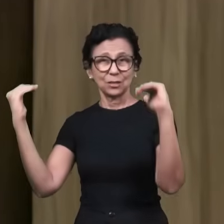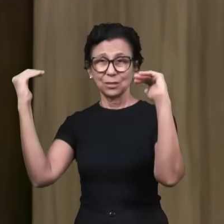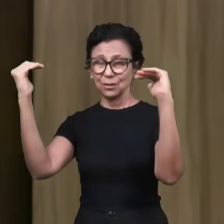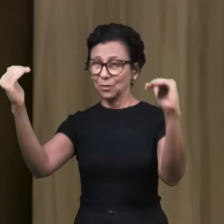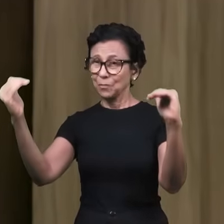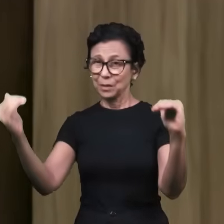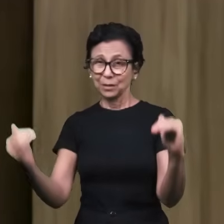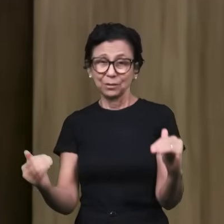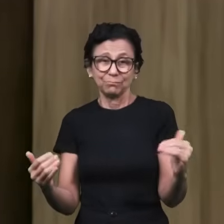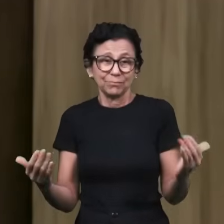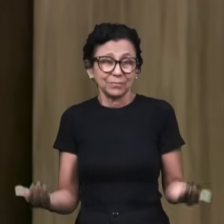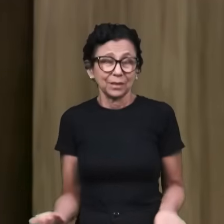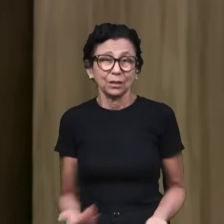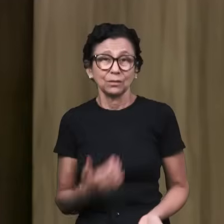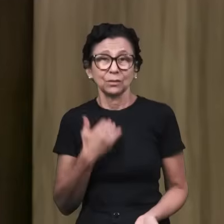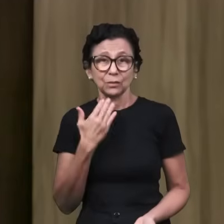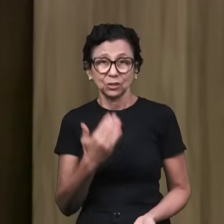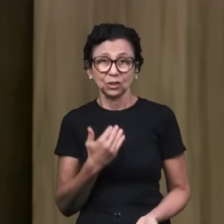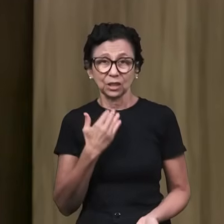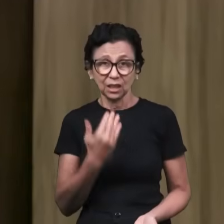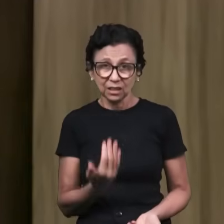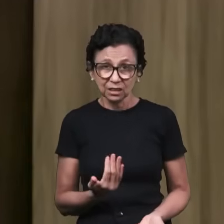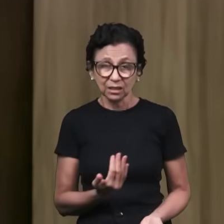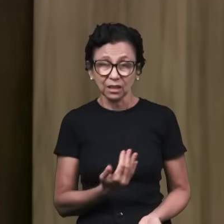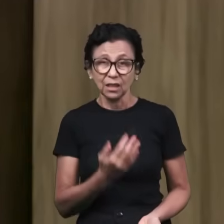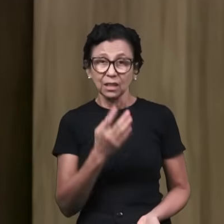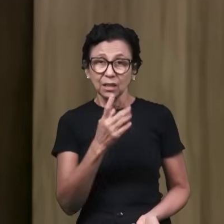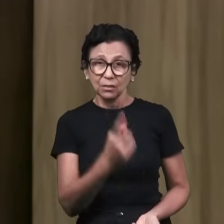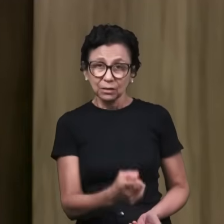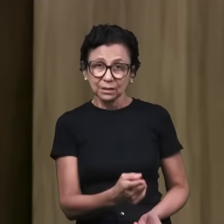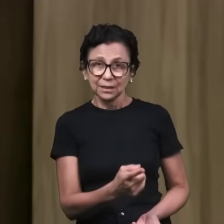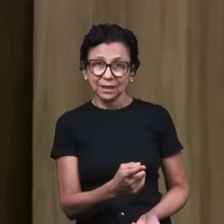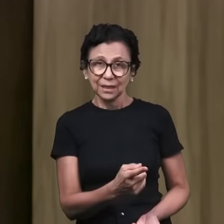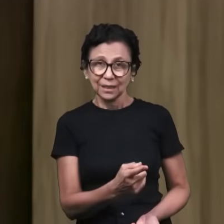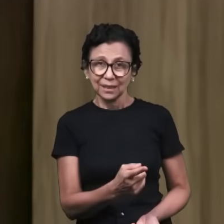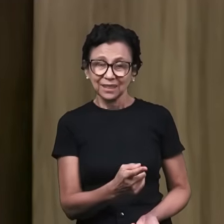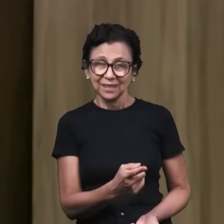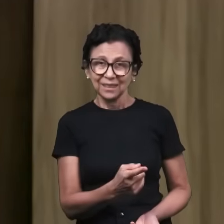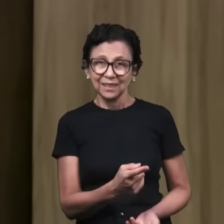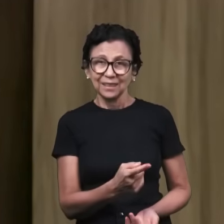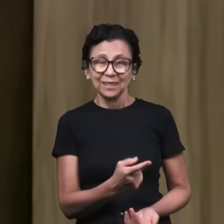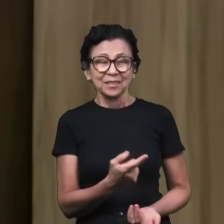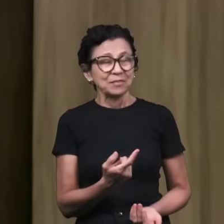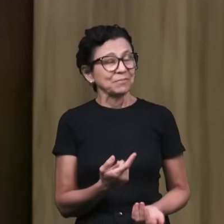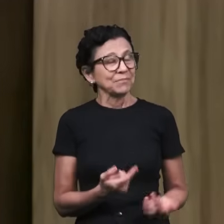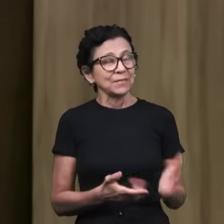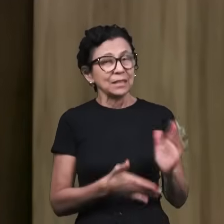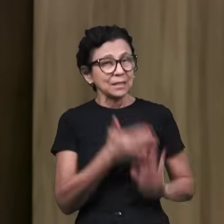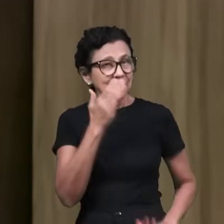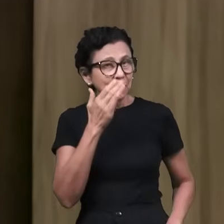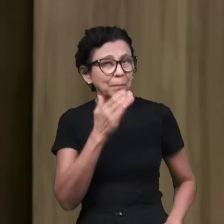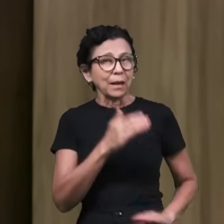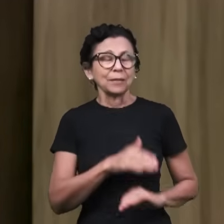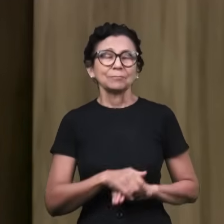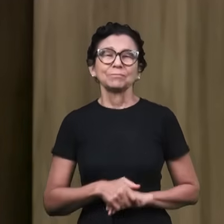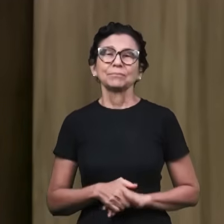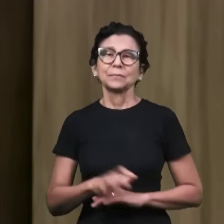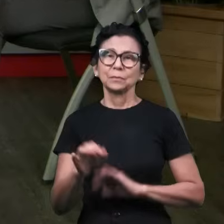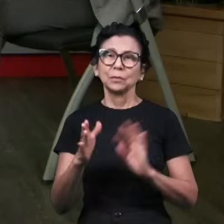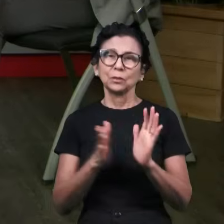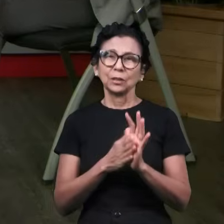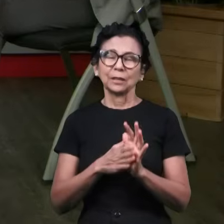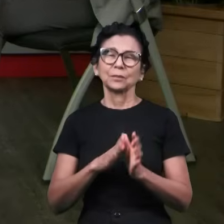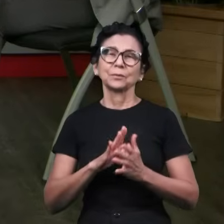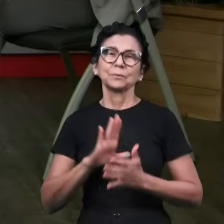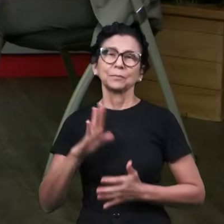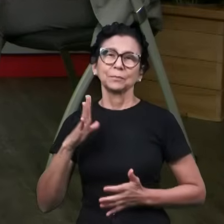o que fizer, escapar desse projeto maravilhoso em que a igreja será arrebatada. É isso mesmo?